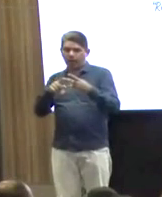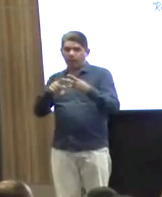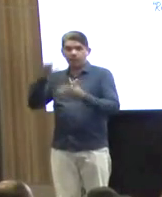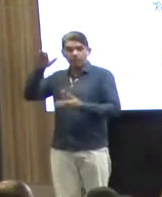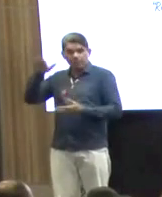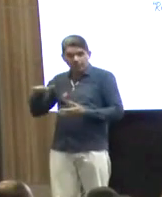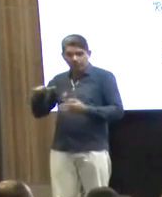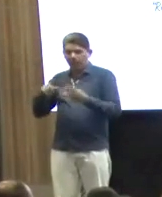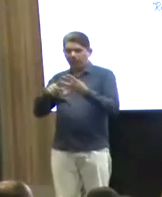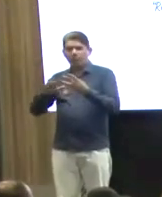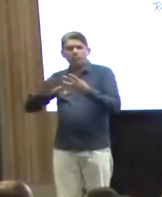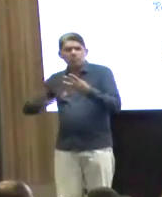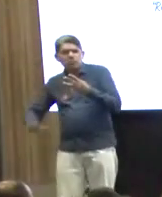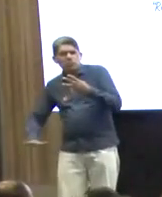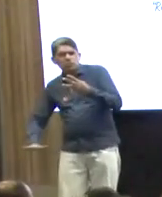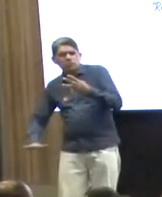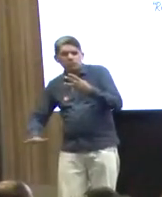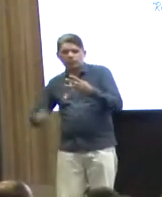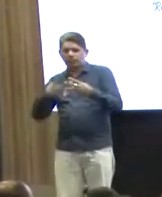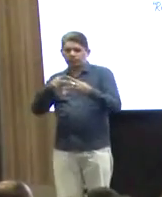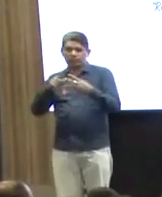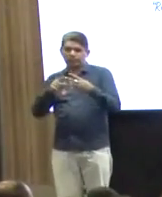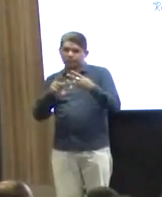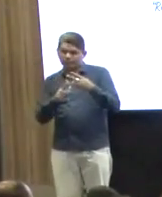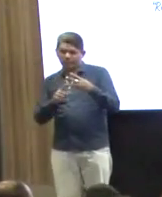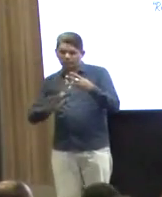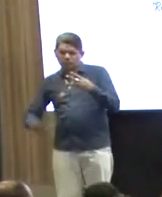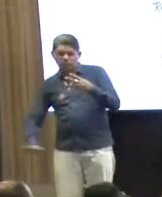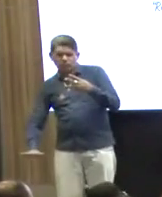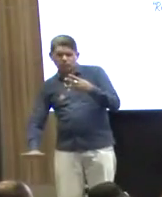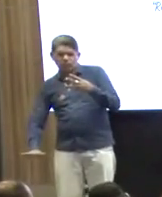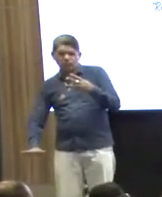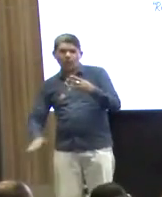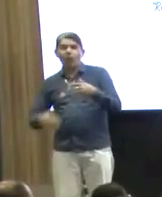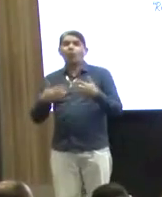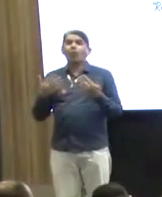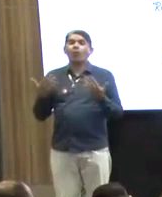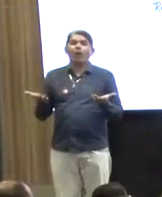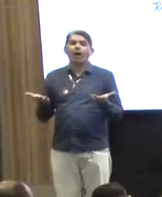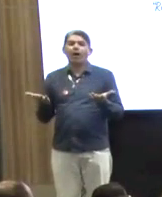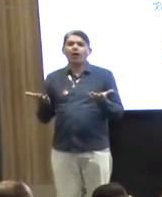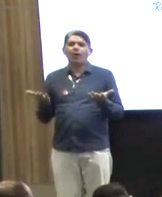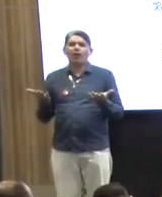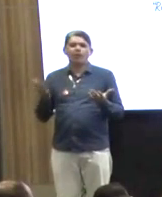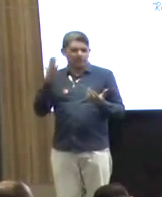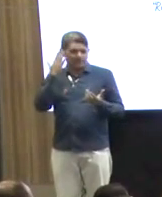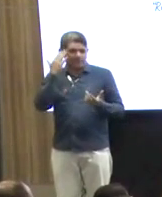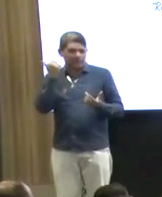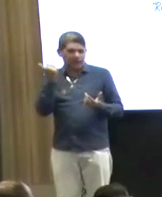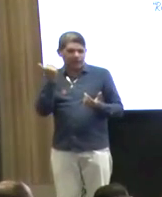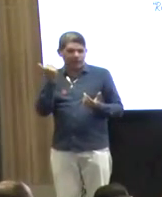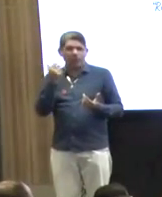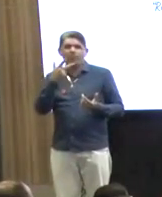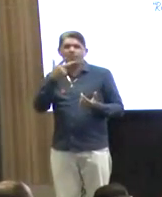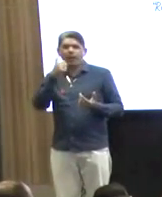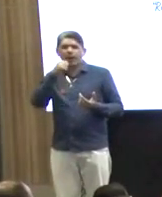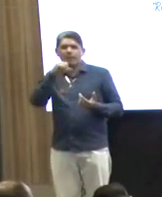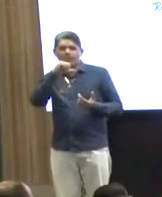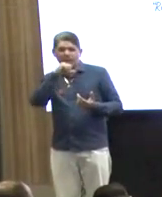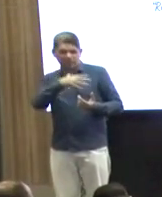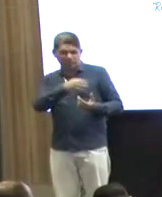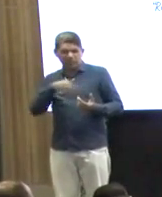e o outro um pouquinho, bem pequenininho. Adivinhe quem é pai, quem é mãe, quem é filho. Ela